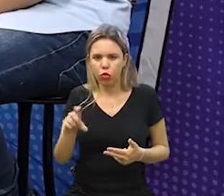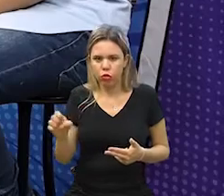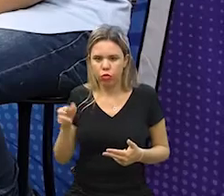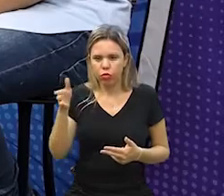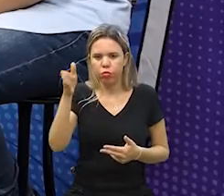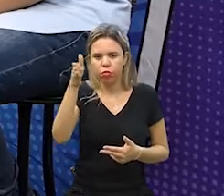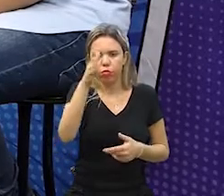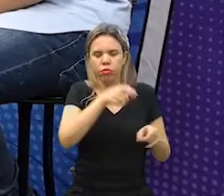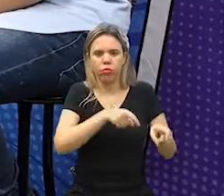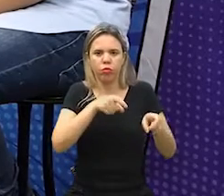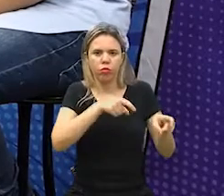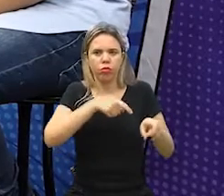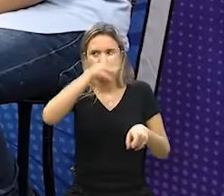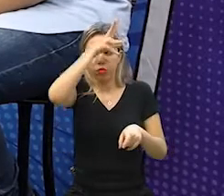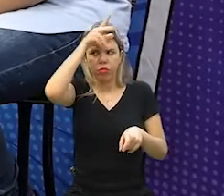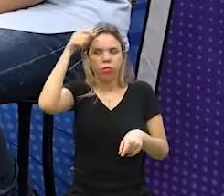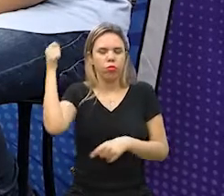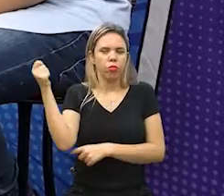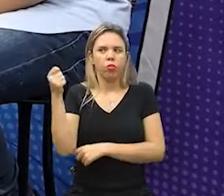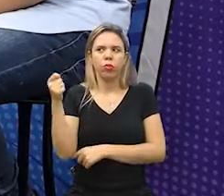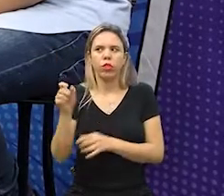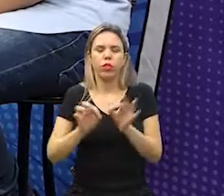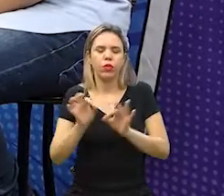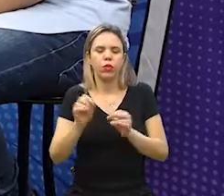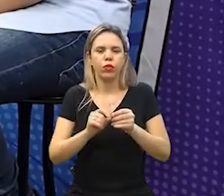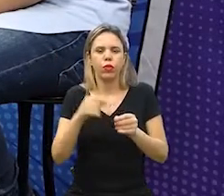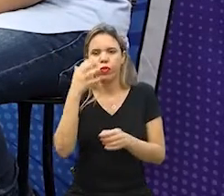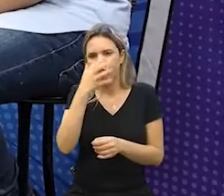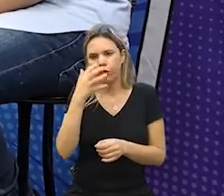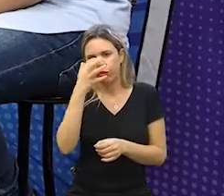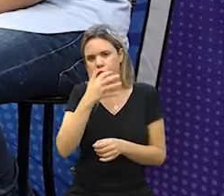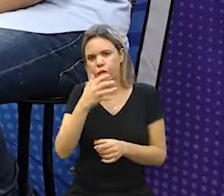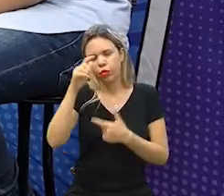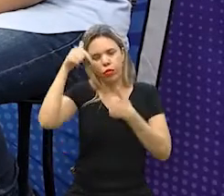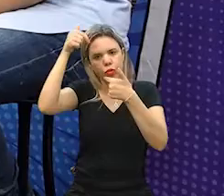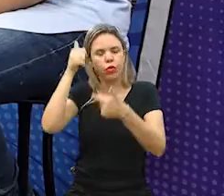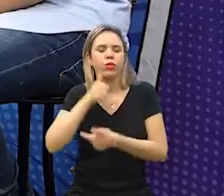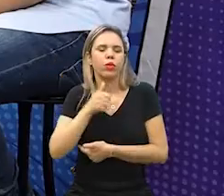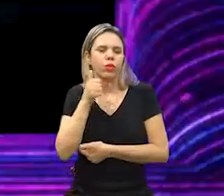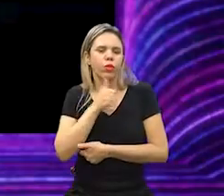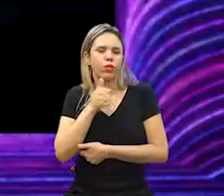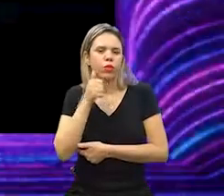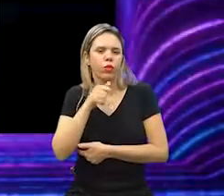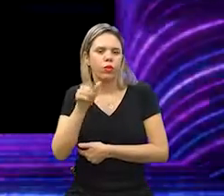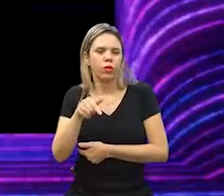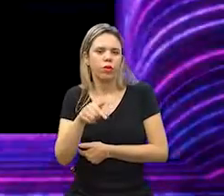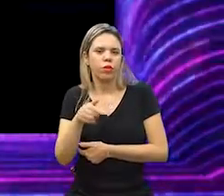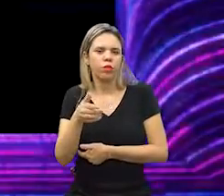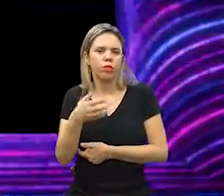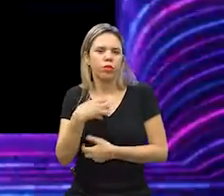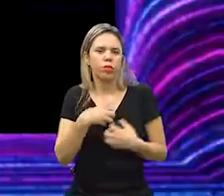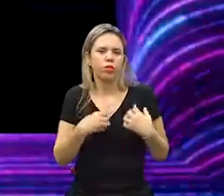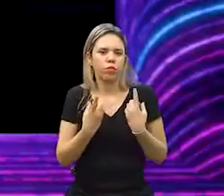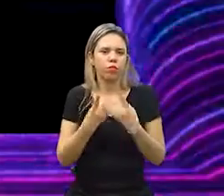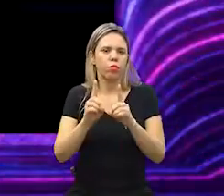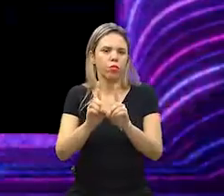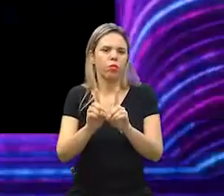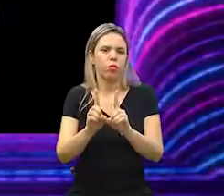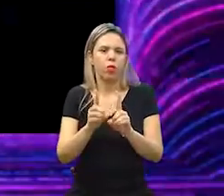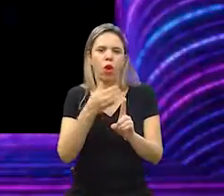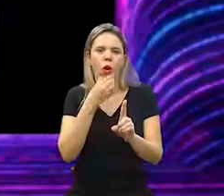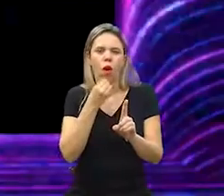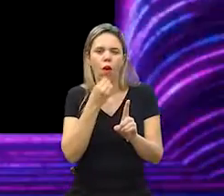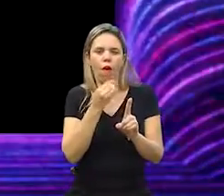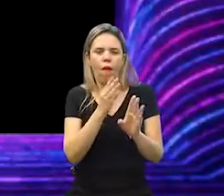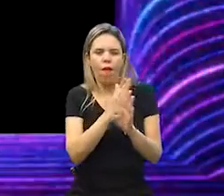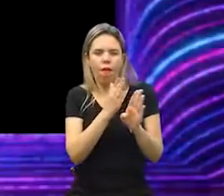pelas fazendas de Mato Grosso do Sul, refazendo. E é um romance também de uma personagem feminina que acaba se envolvendo com um